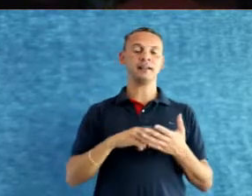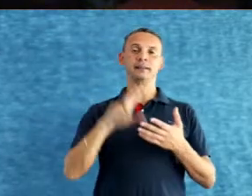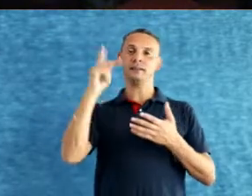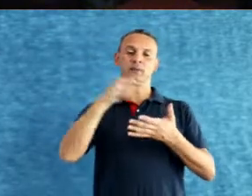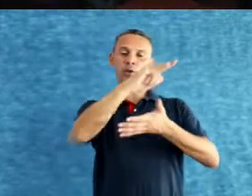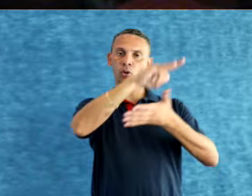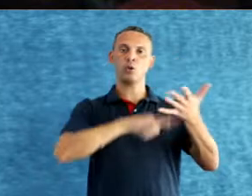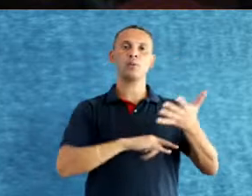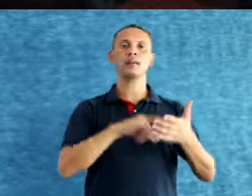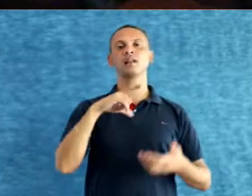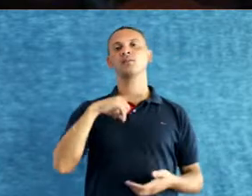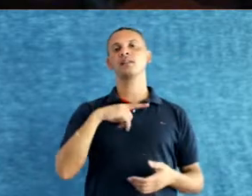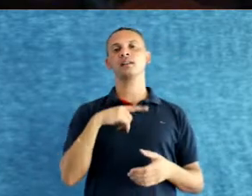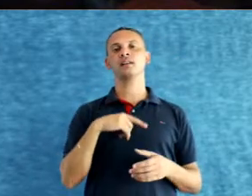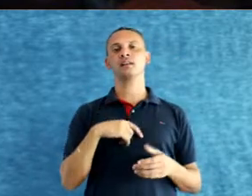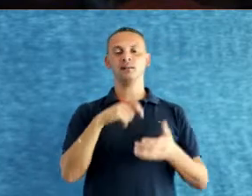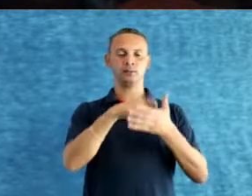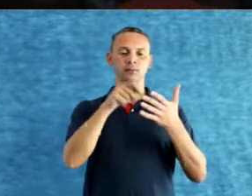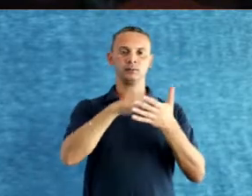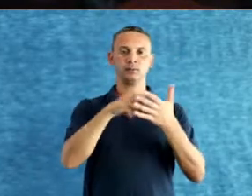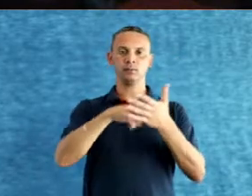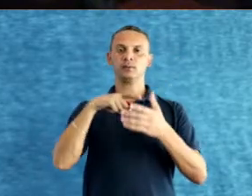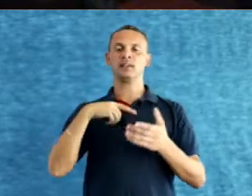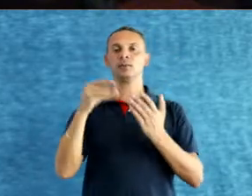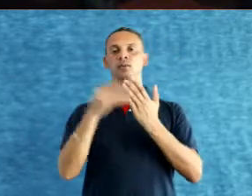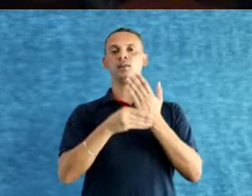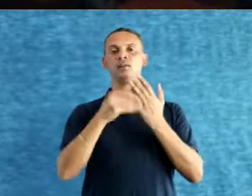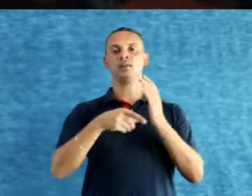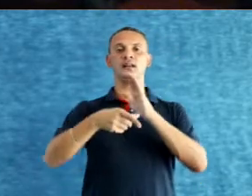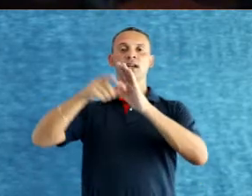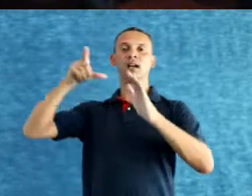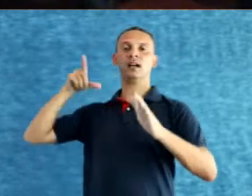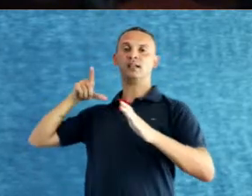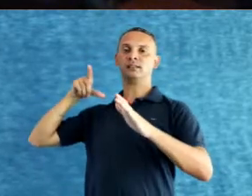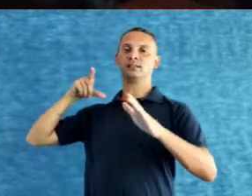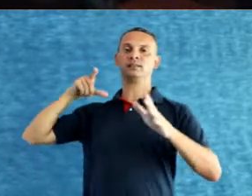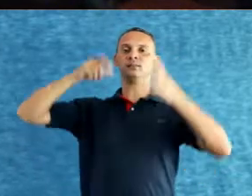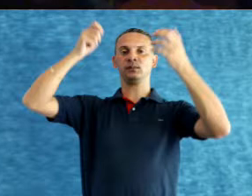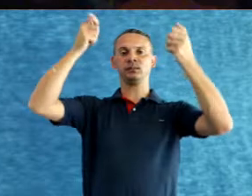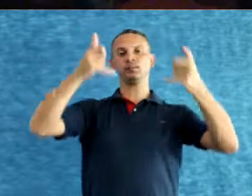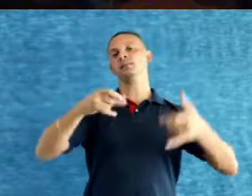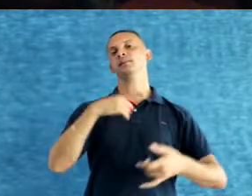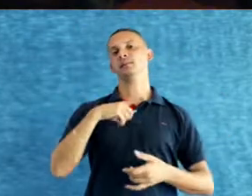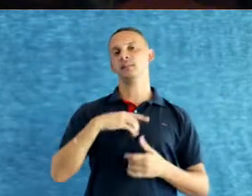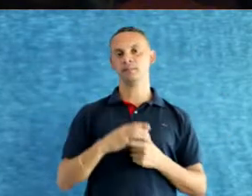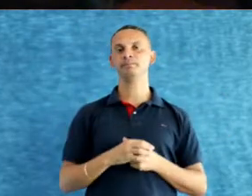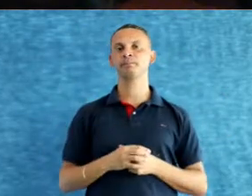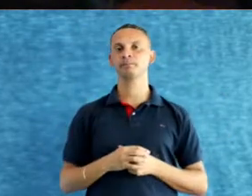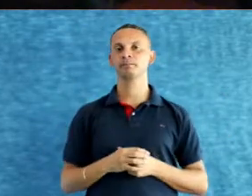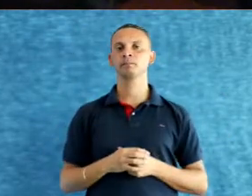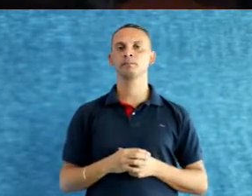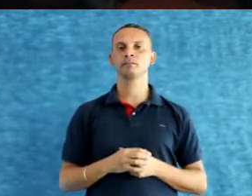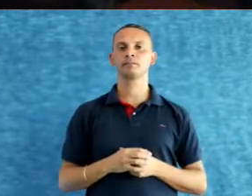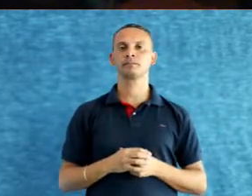alguma influência já materna ou paterna, e depois se tem alguma coisa sobre como ela criou os